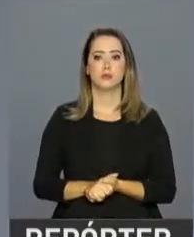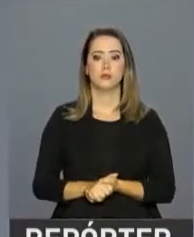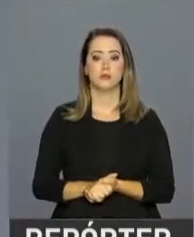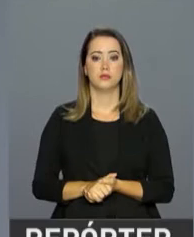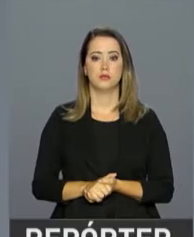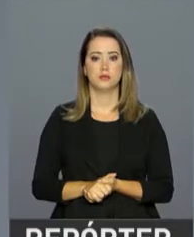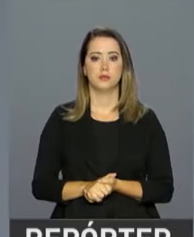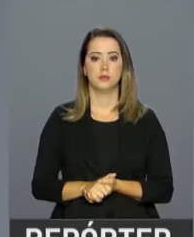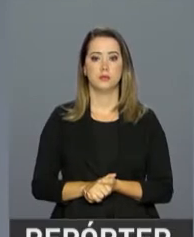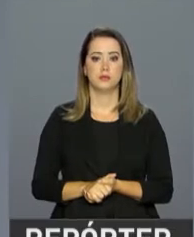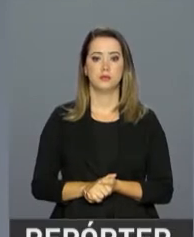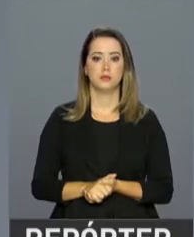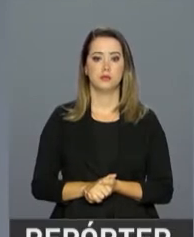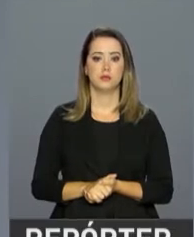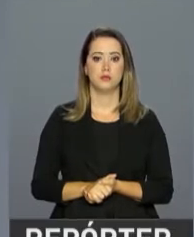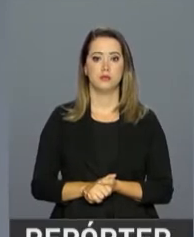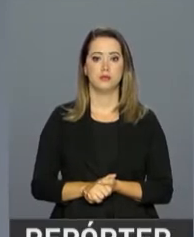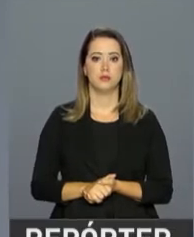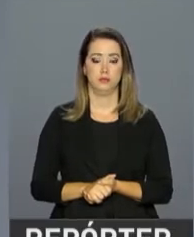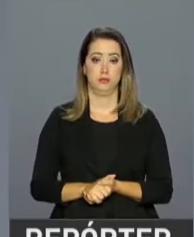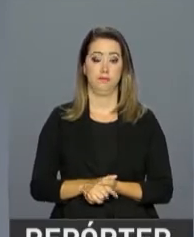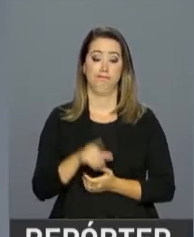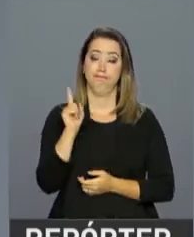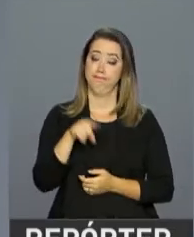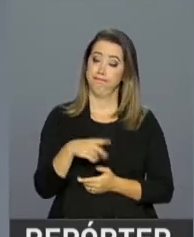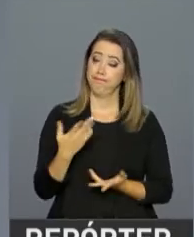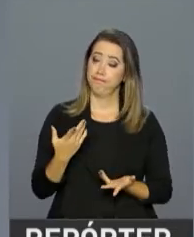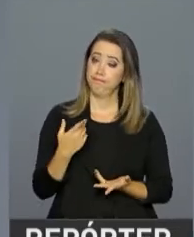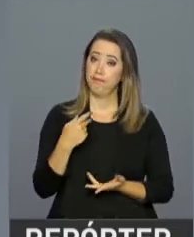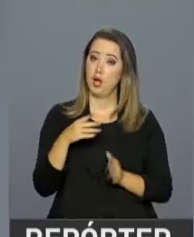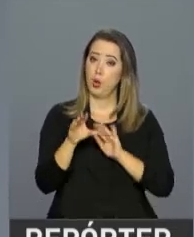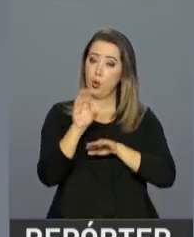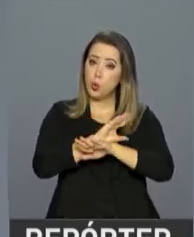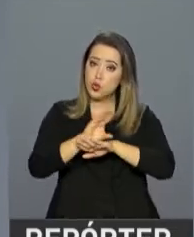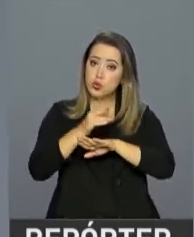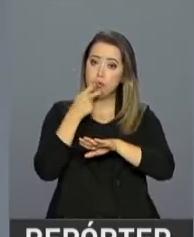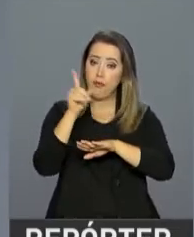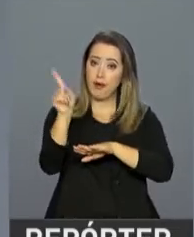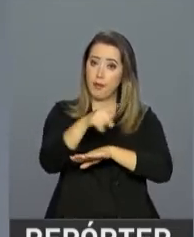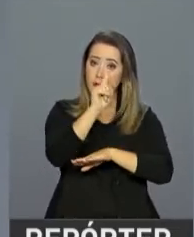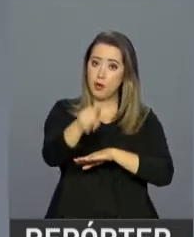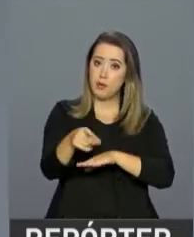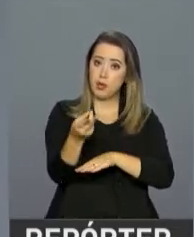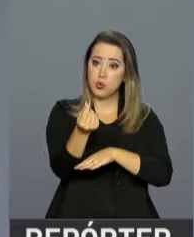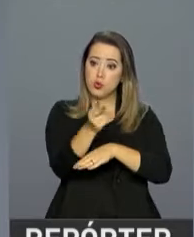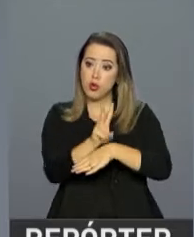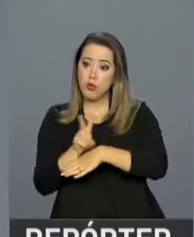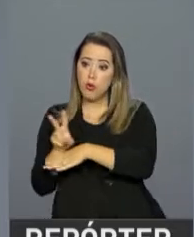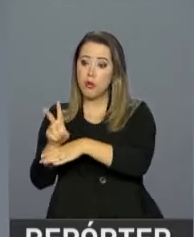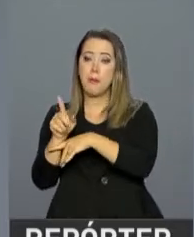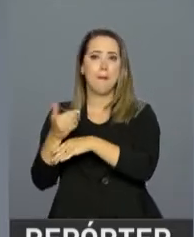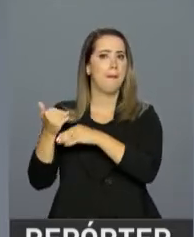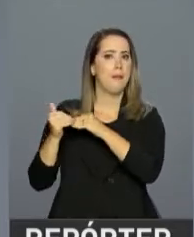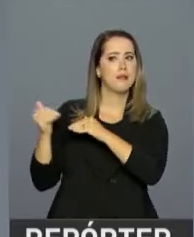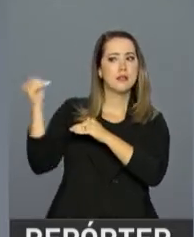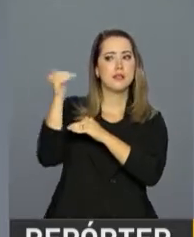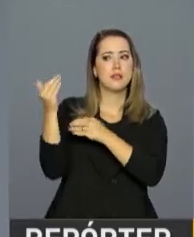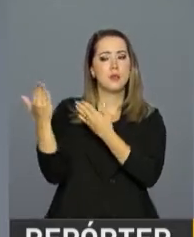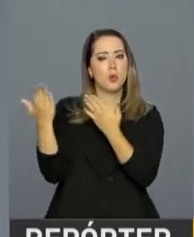O que a Constituição diz é vedado realizar operação de crédito além do montante